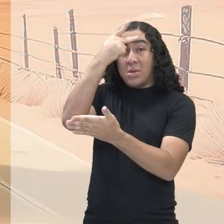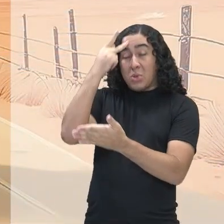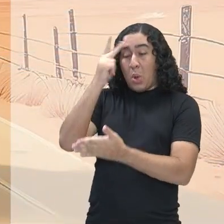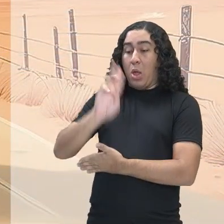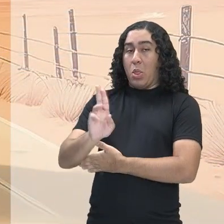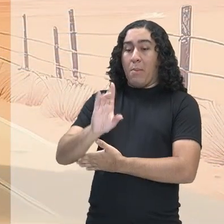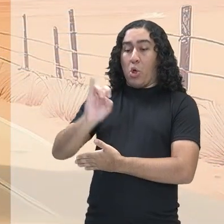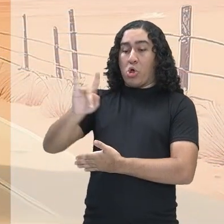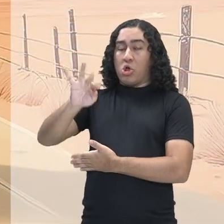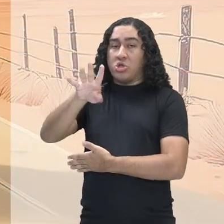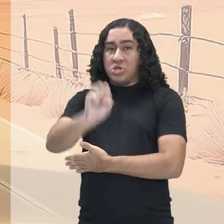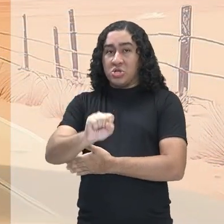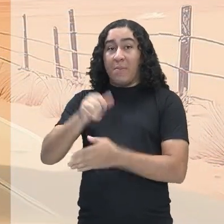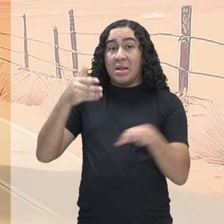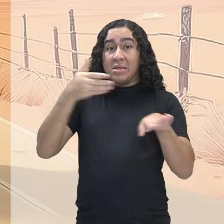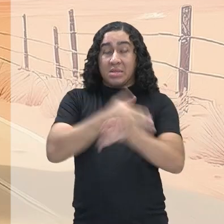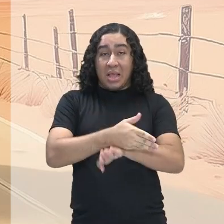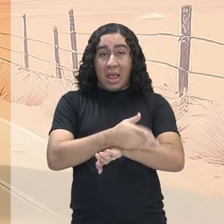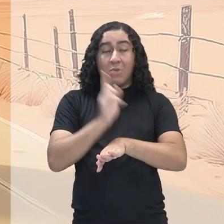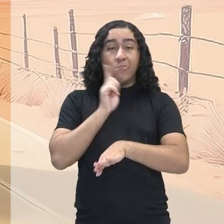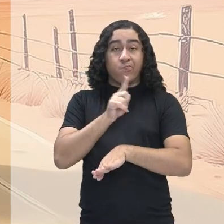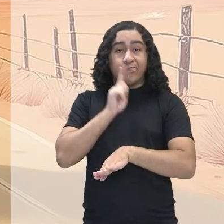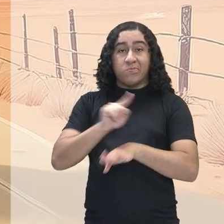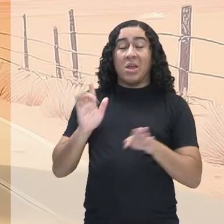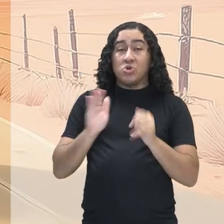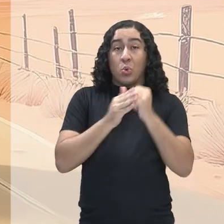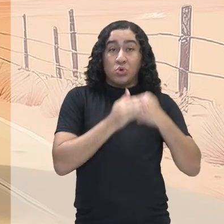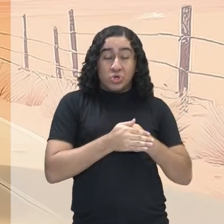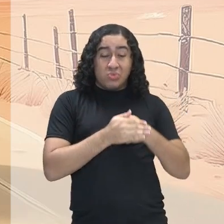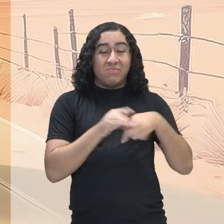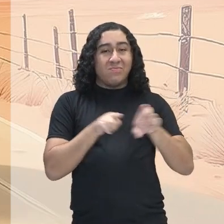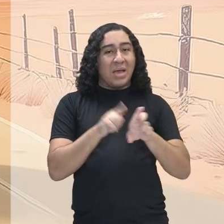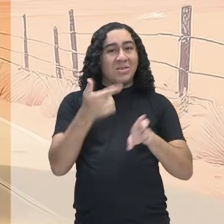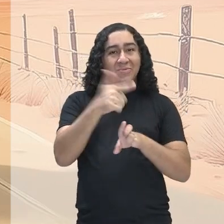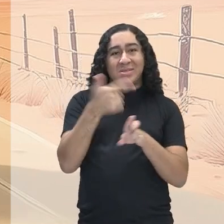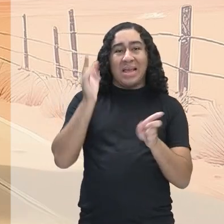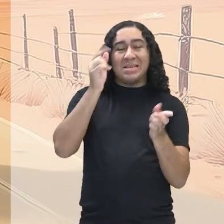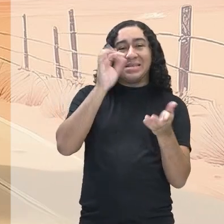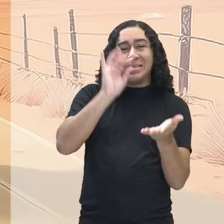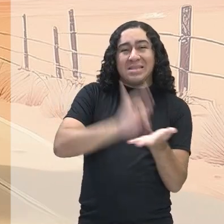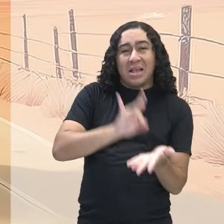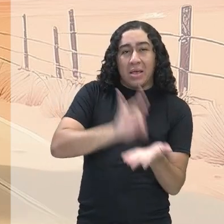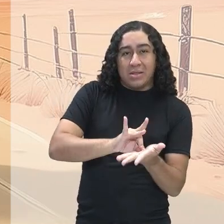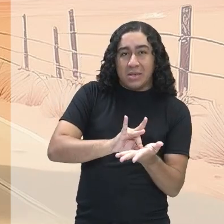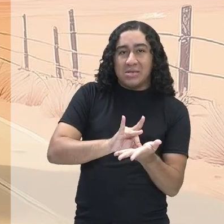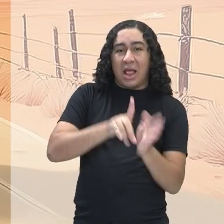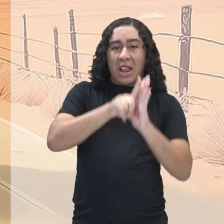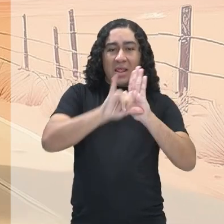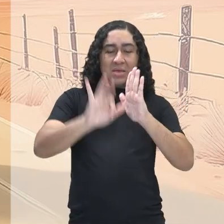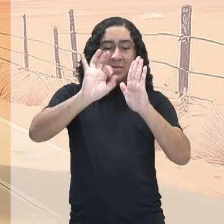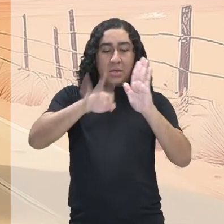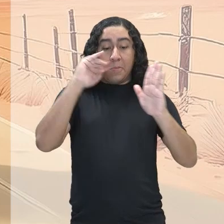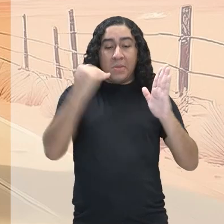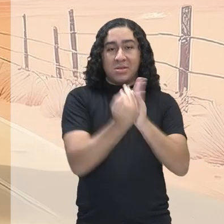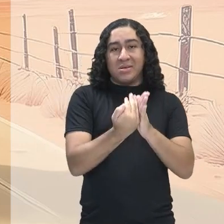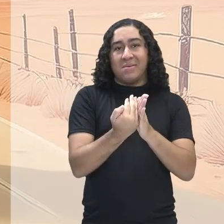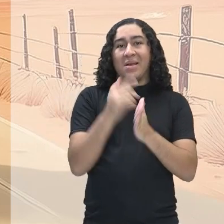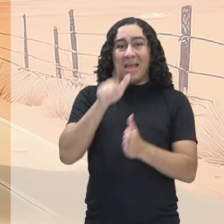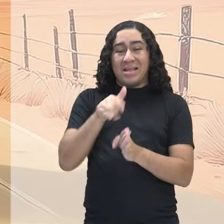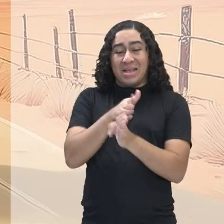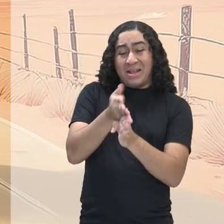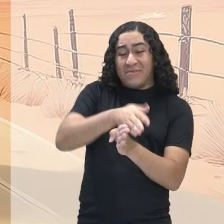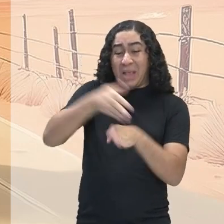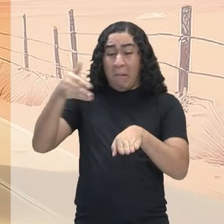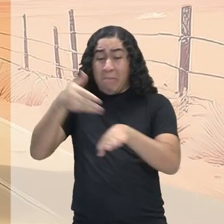coiotes para entrar nos Estados Unidos escondido, mas não recebem nenhuma garantia. As travessias que eles fazem são bem